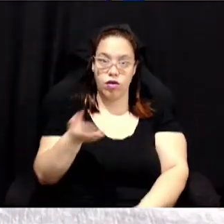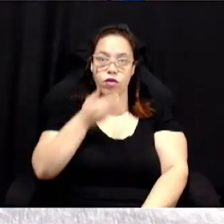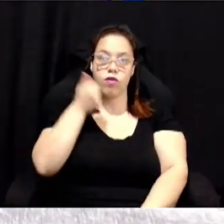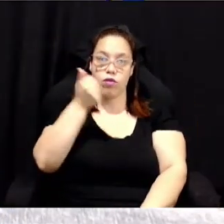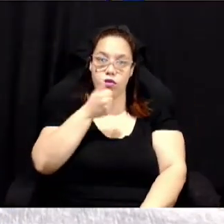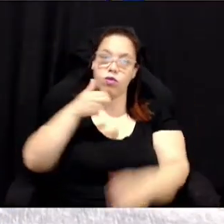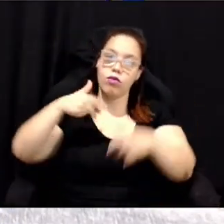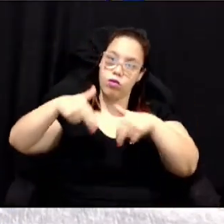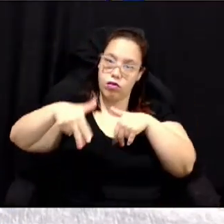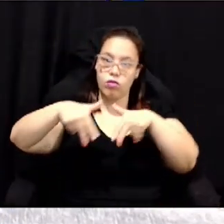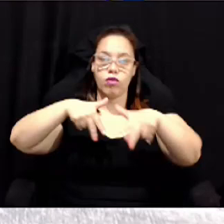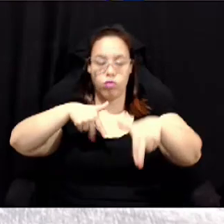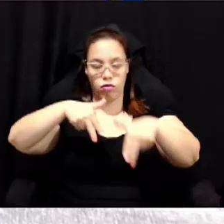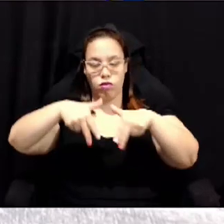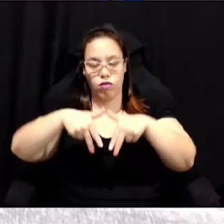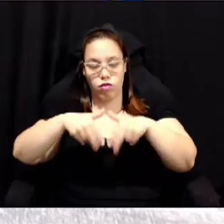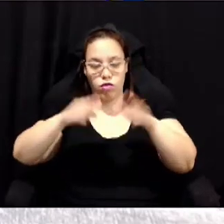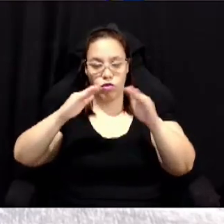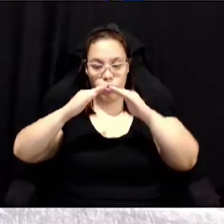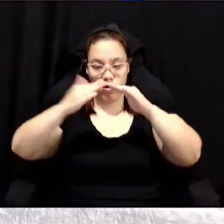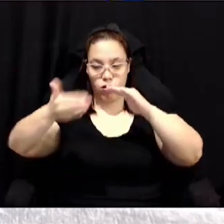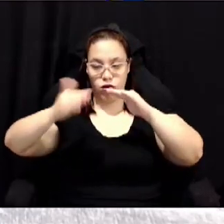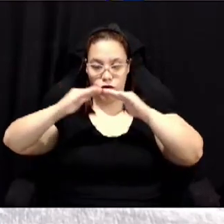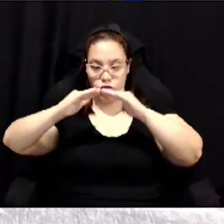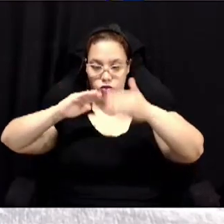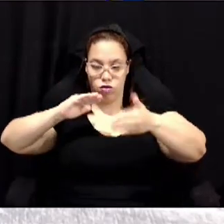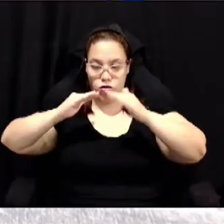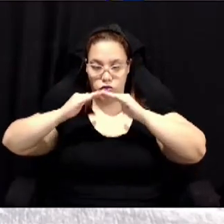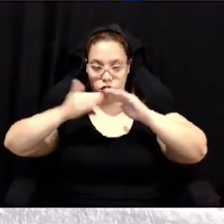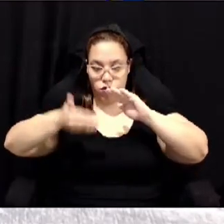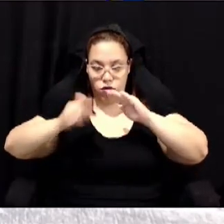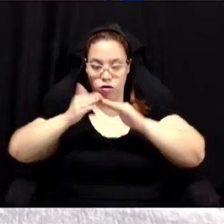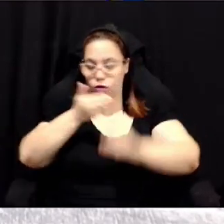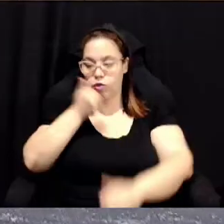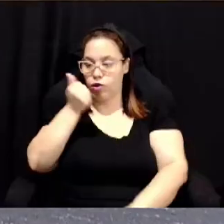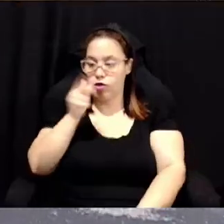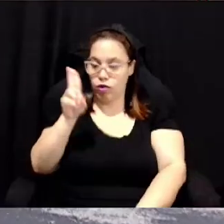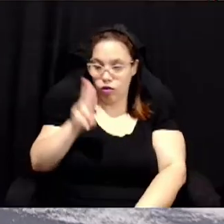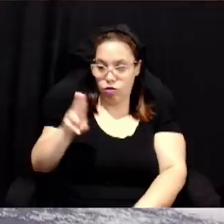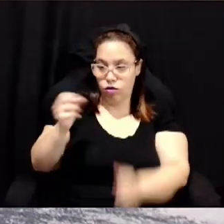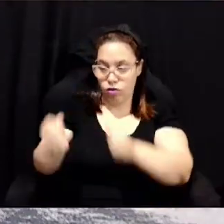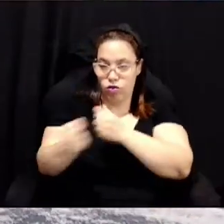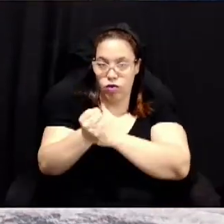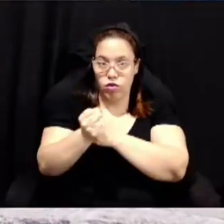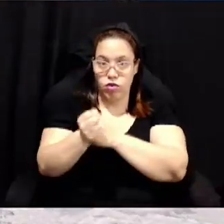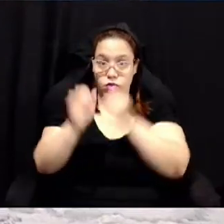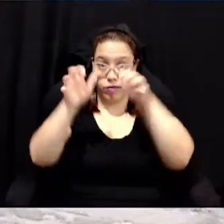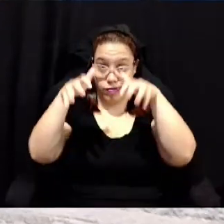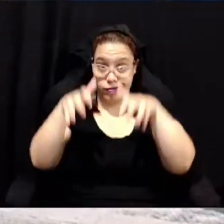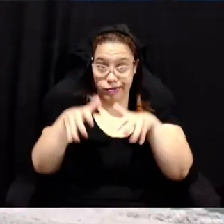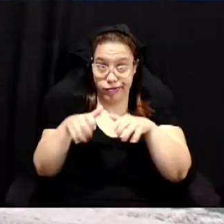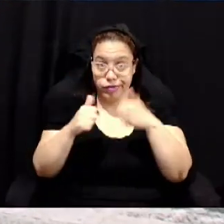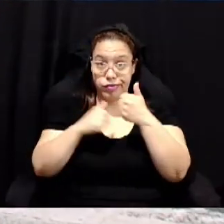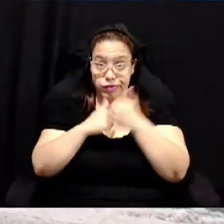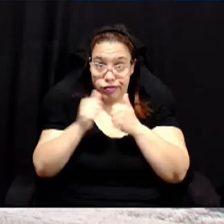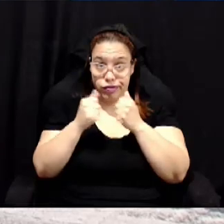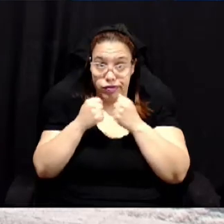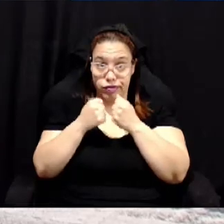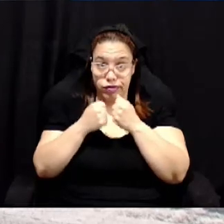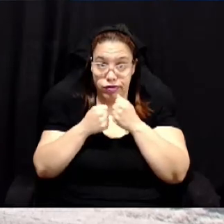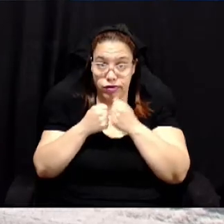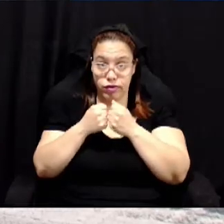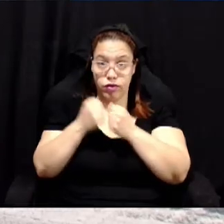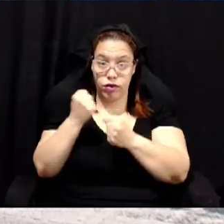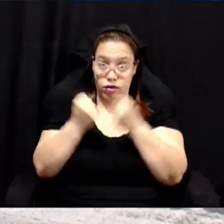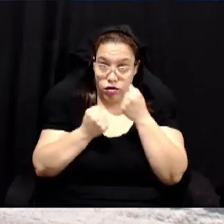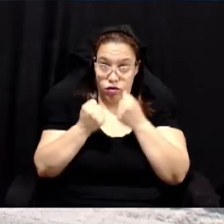interna e a cobertura entre as plataformas, além de direcionar melhor o usuário, protege contra intempéries. A área construída da cabine de controle passou